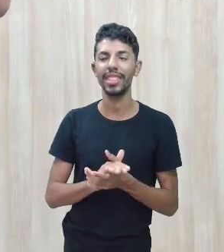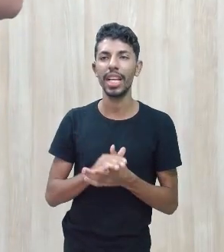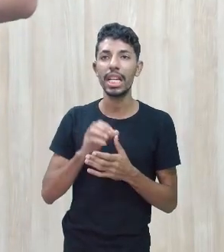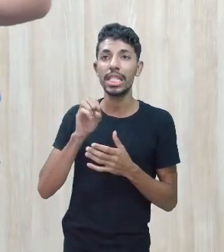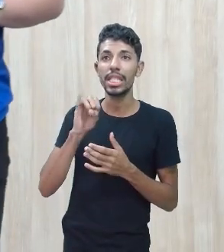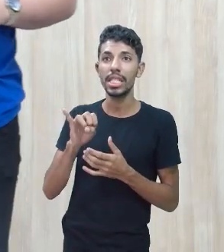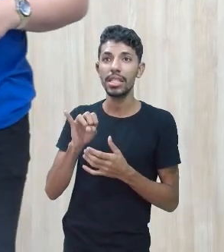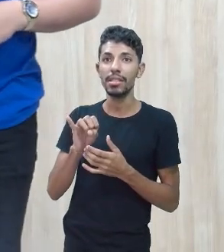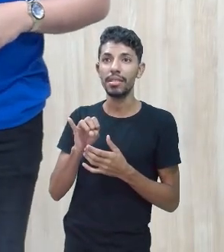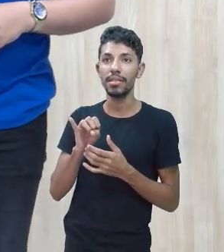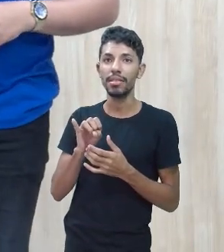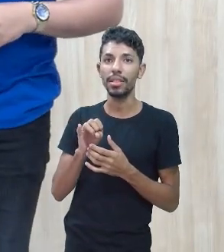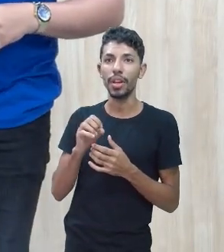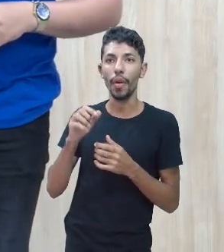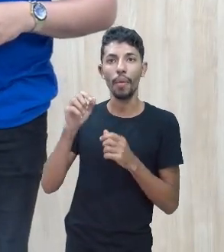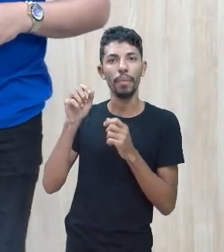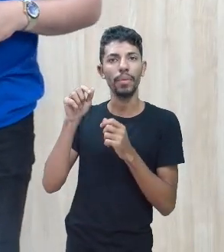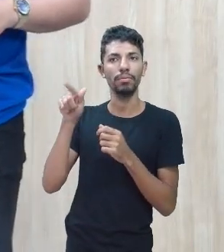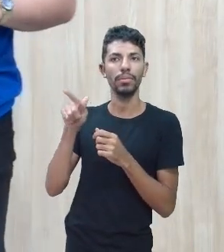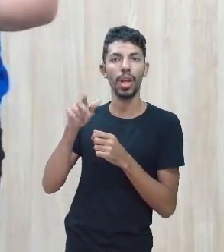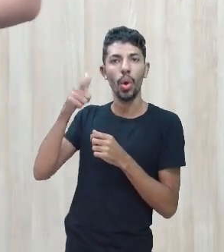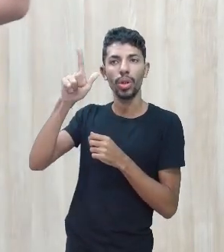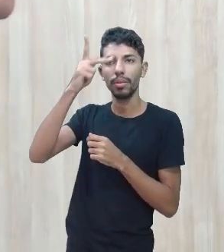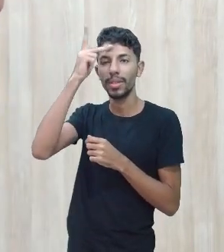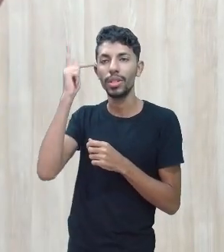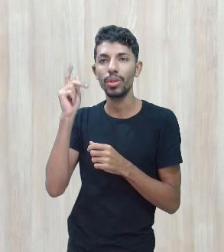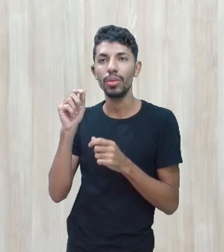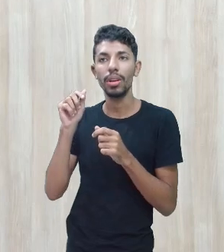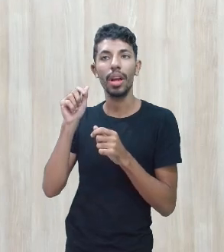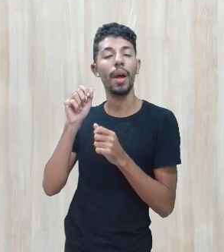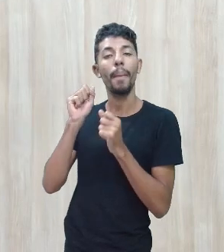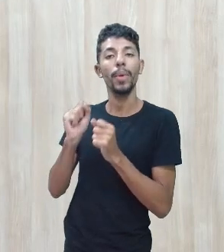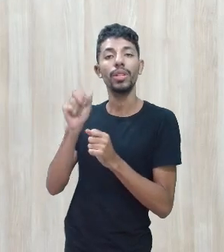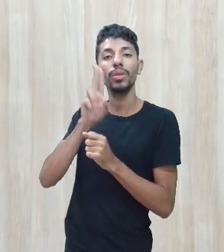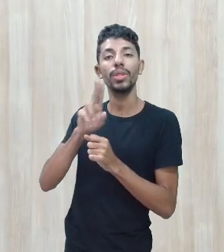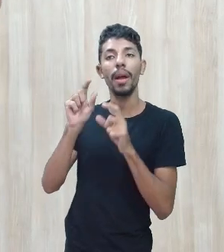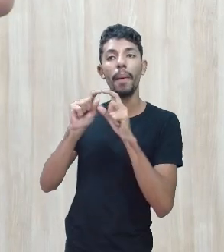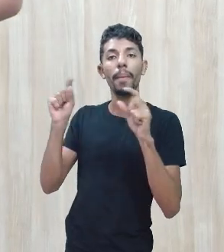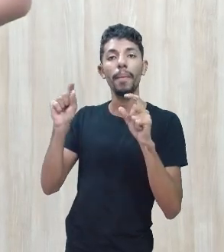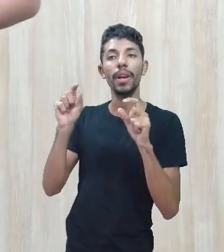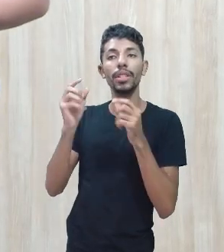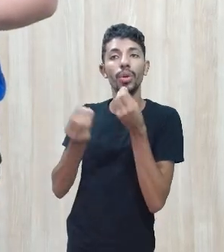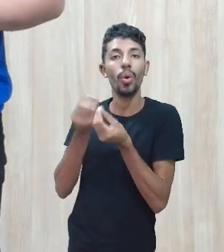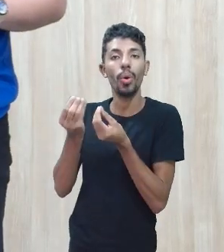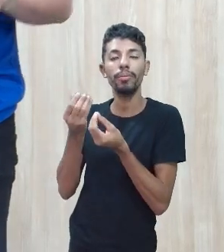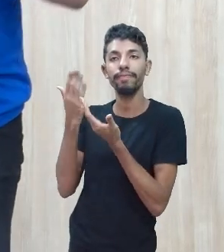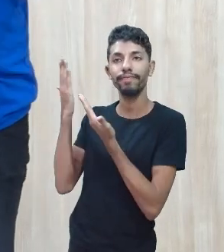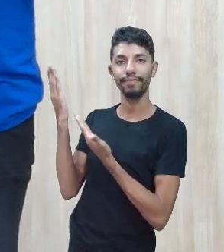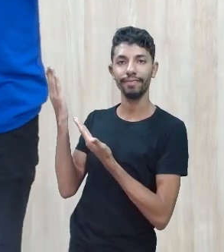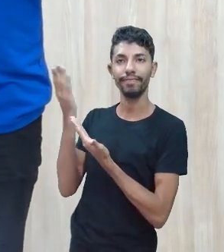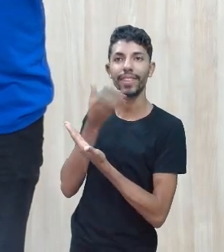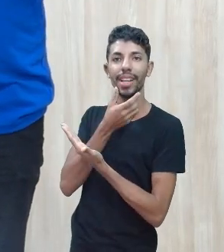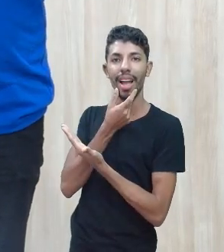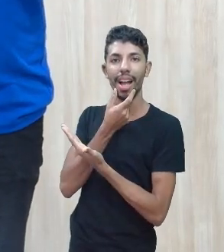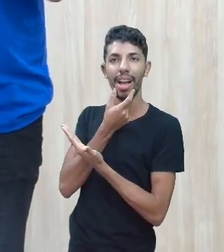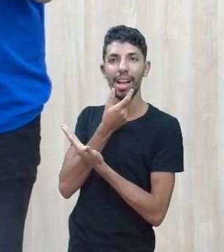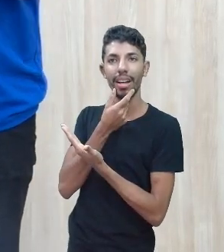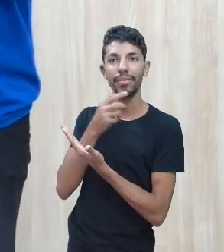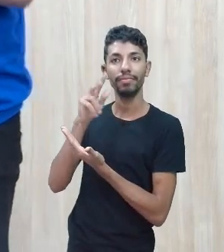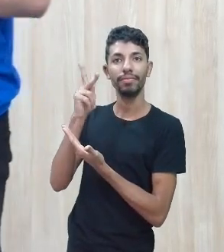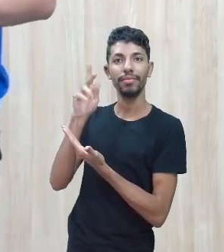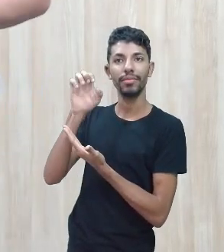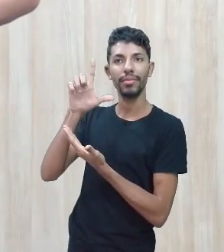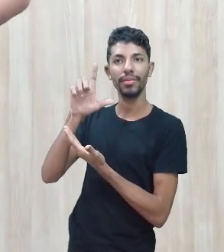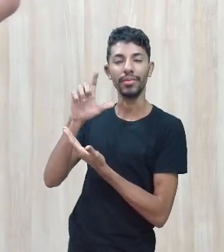fosse eu, mas de fato he likes to swim. Ele gosta de nadar, tá bom? E a gente entende que o to,